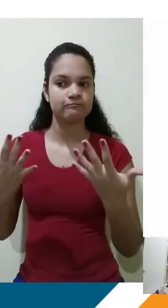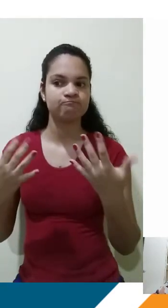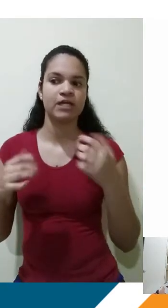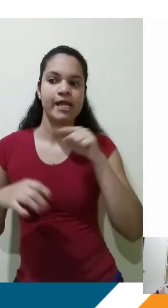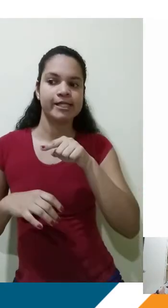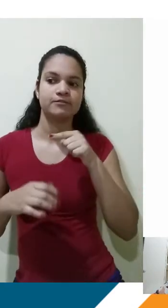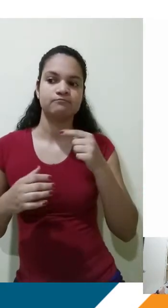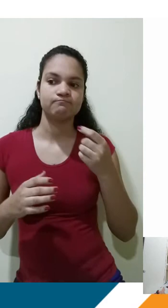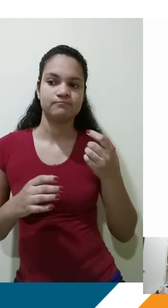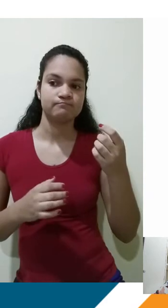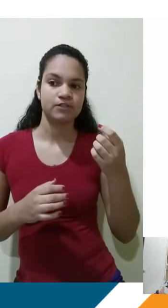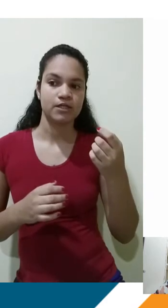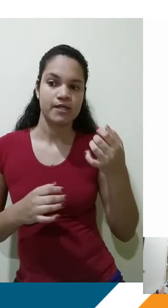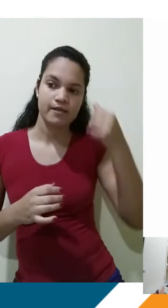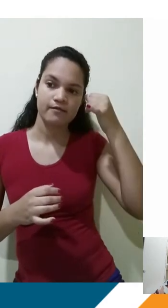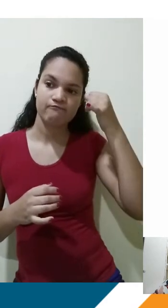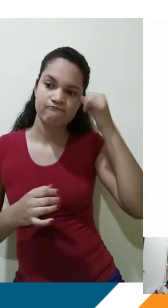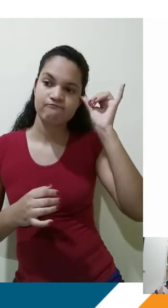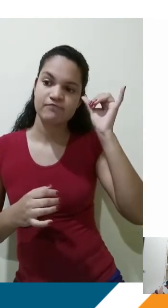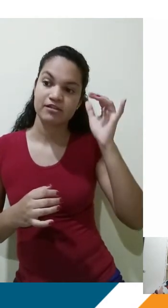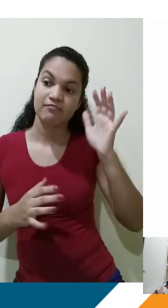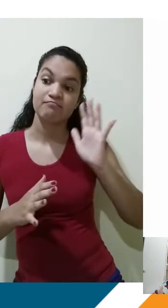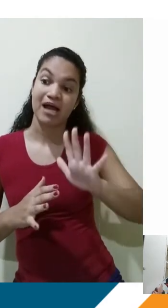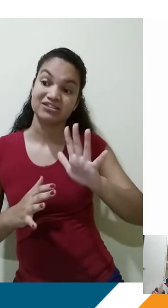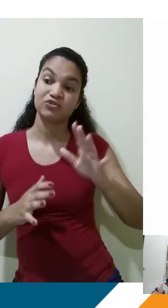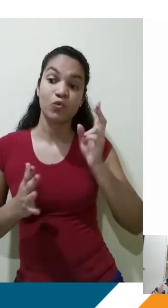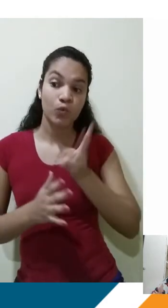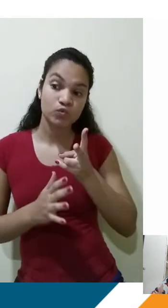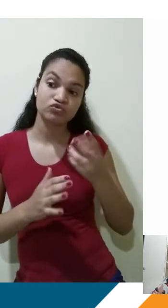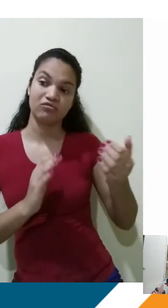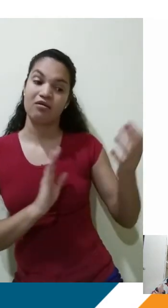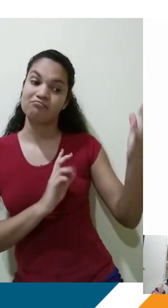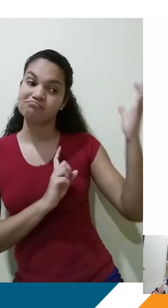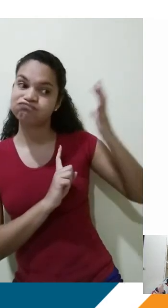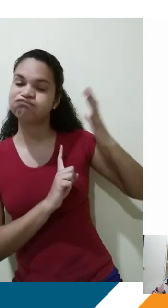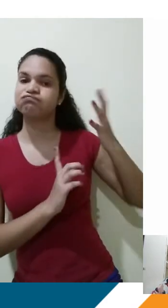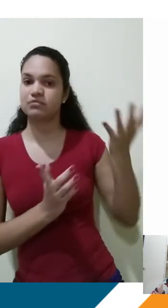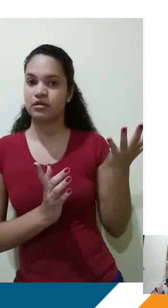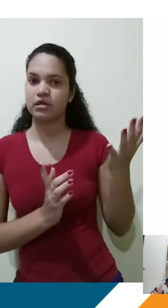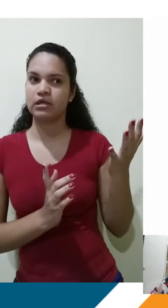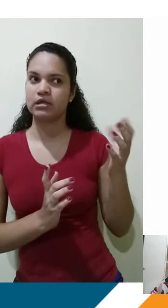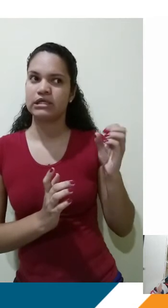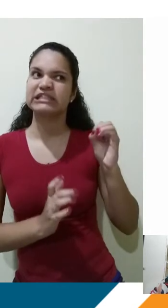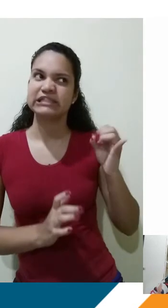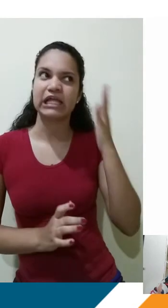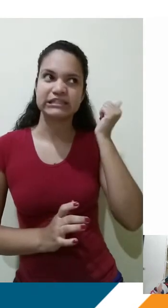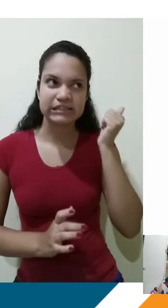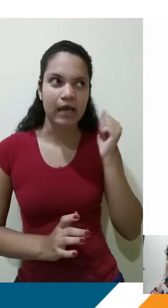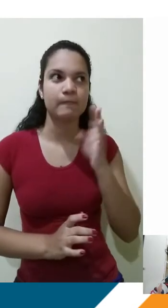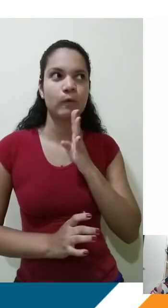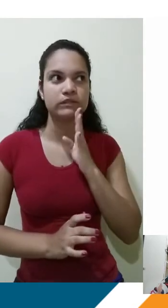uma inadequação semântica, porque se as pessoas estão se conscientizando a respeito de como funcionam as redes sociais e elas estão